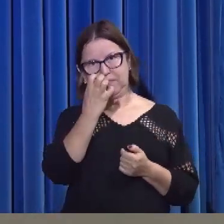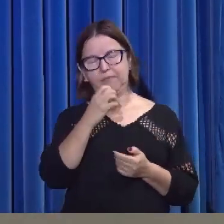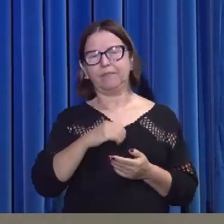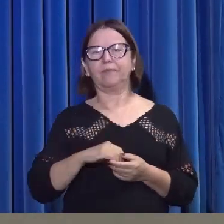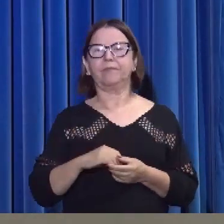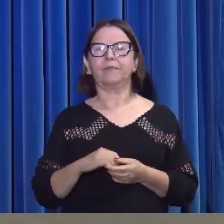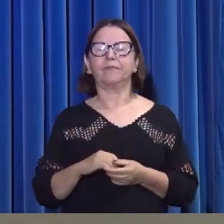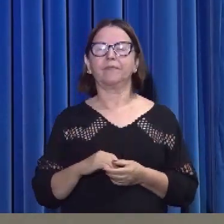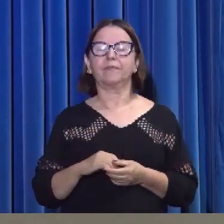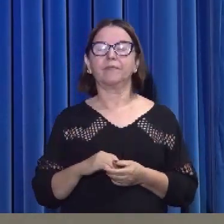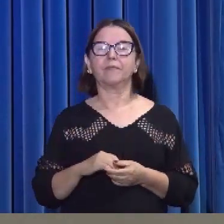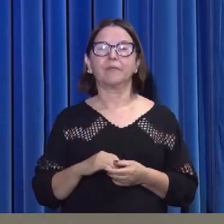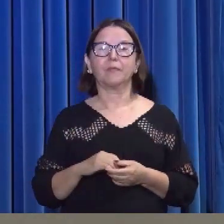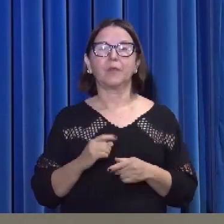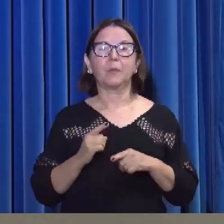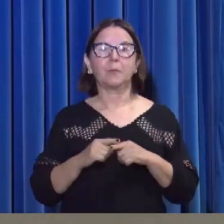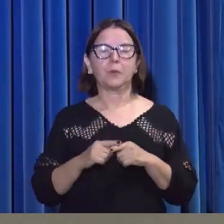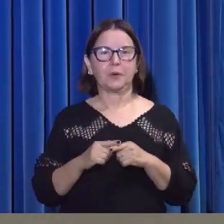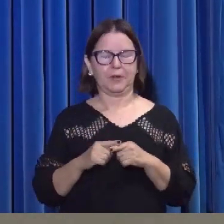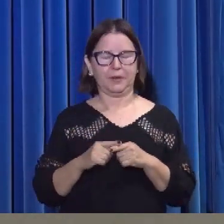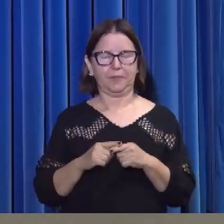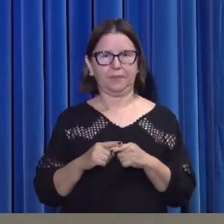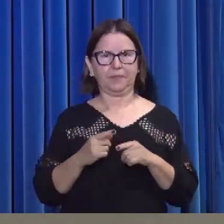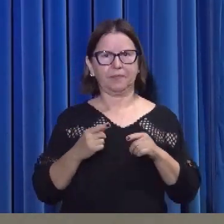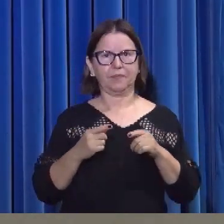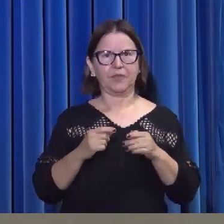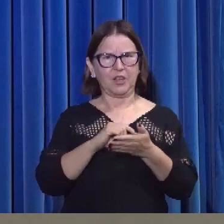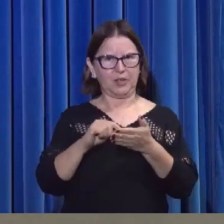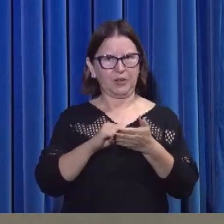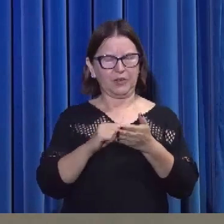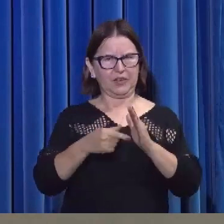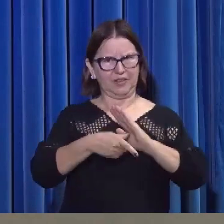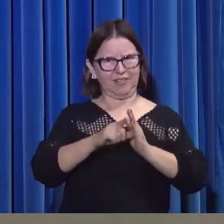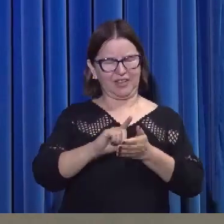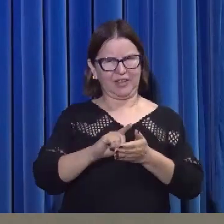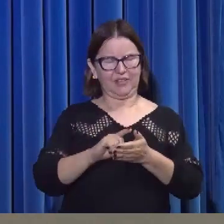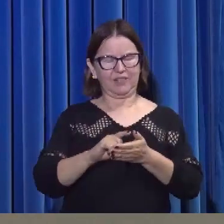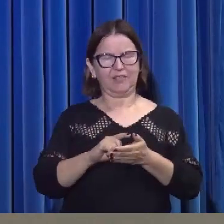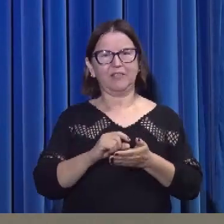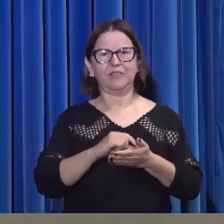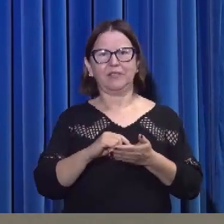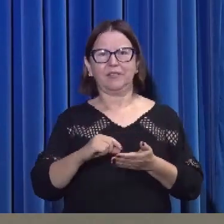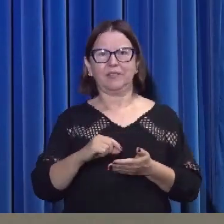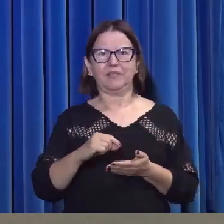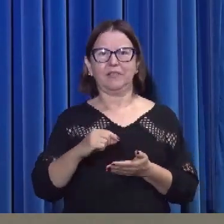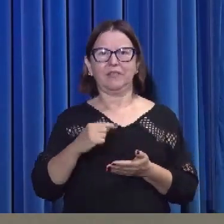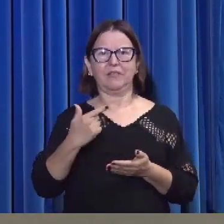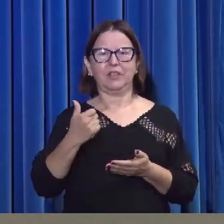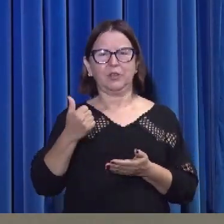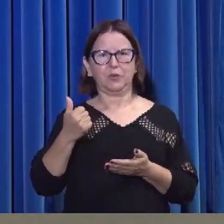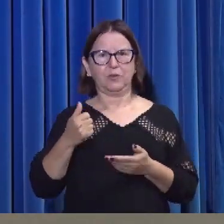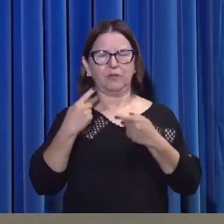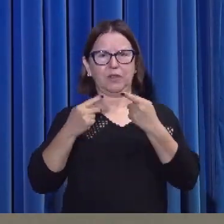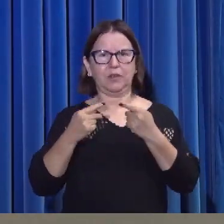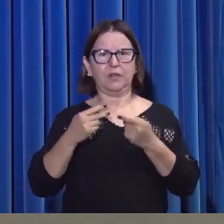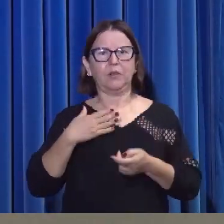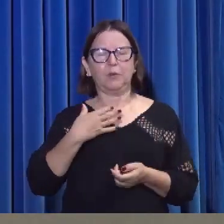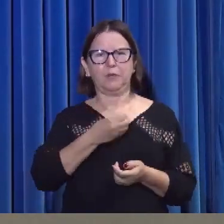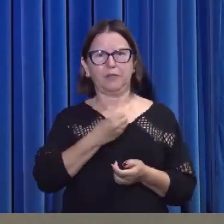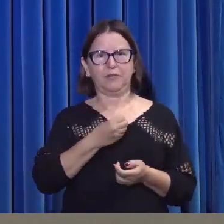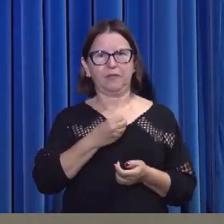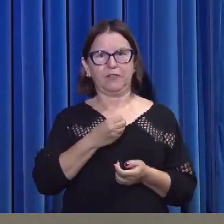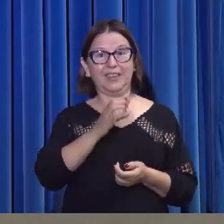Porque ele vai dizer nos versículos anteriores, no versículo 21, ele vai dizer: o meu viver é Cristo e